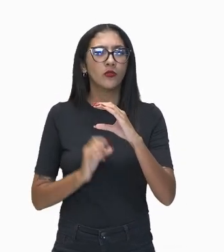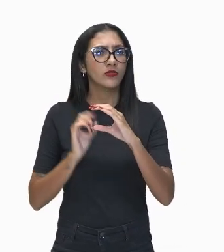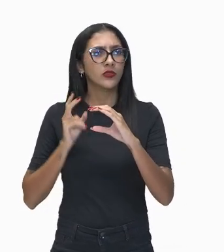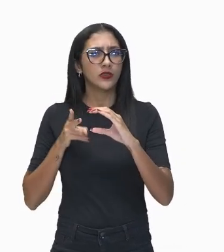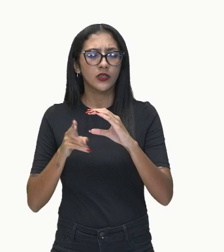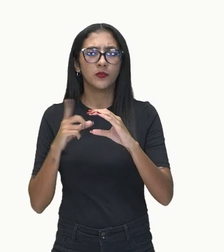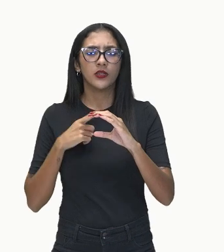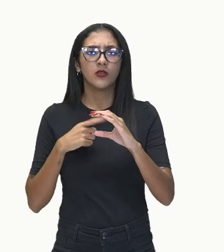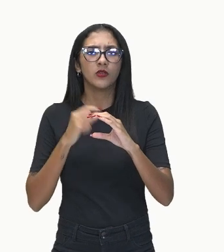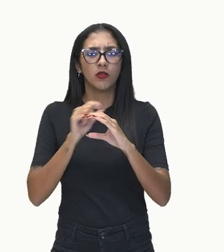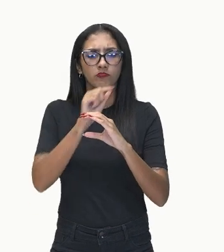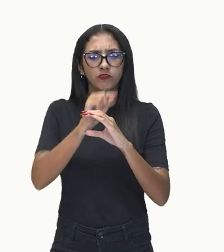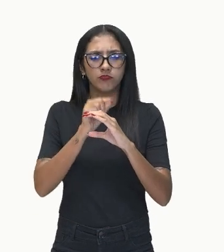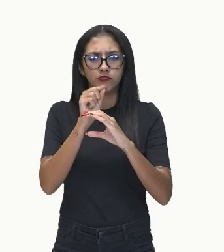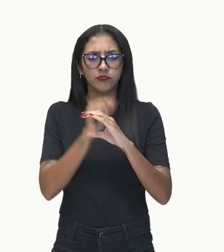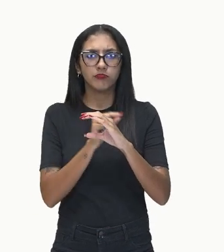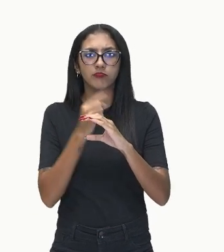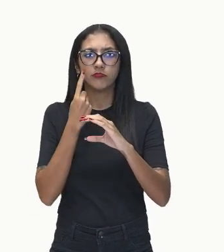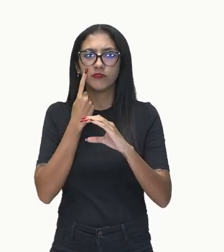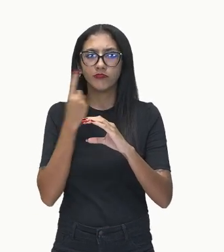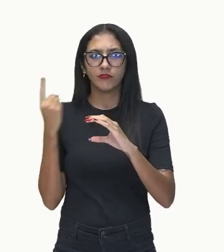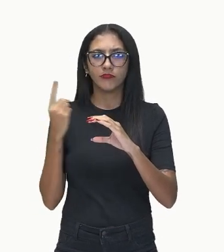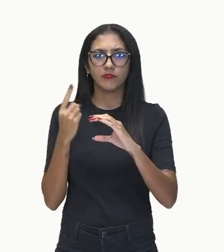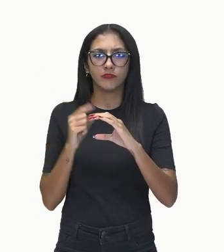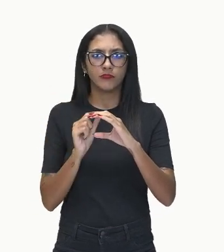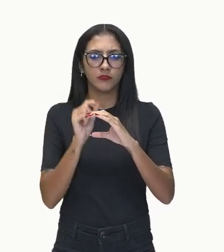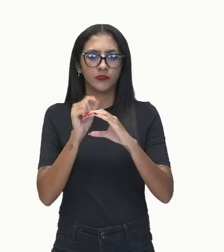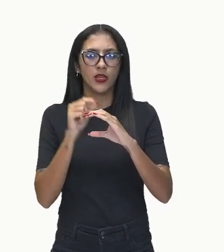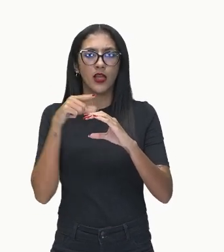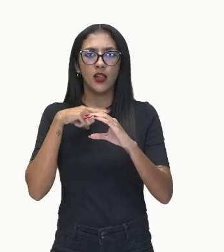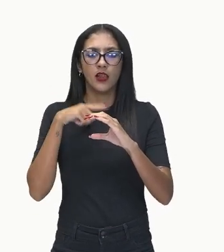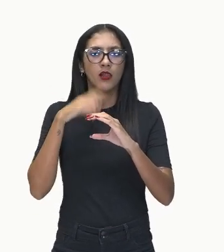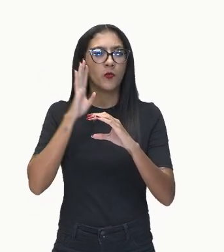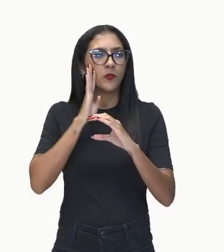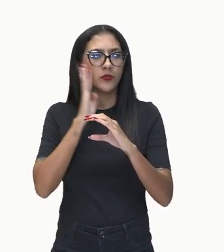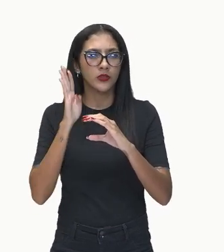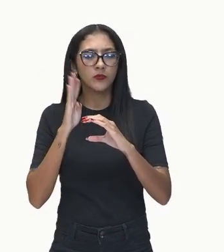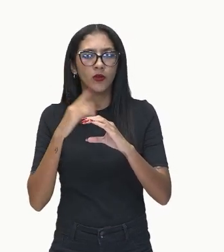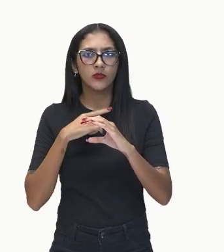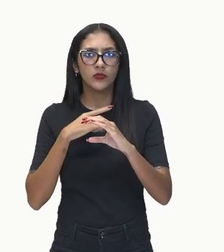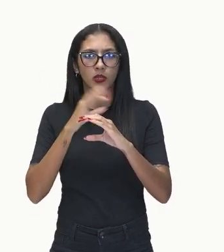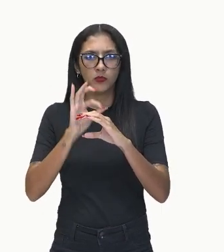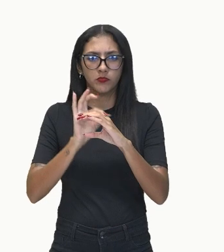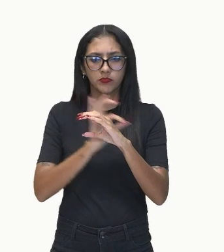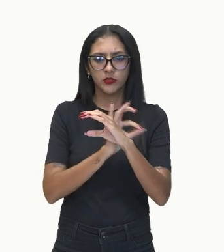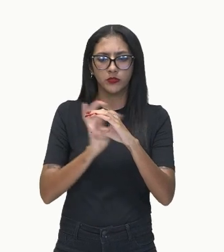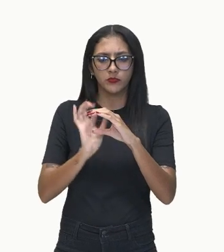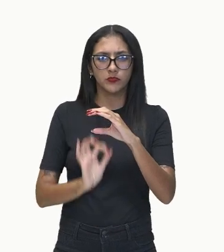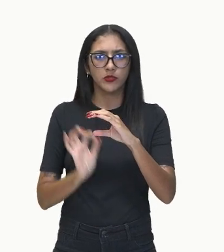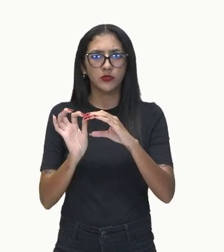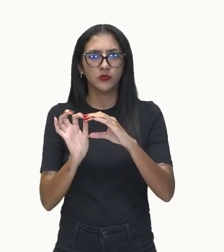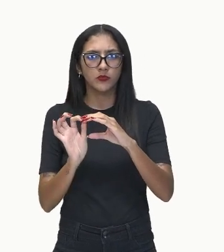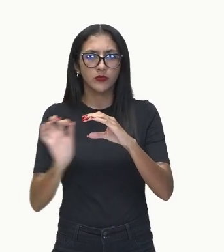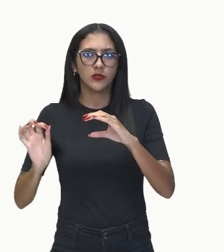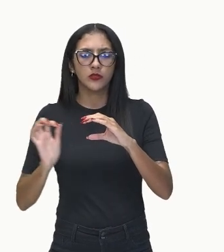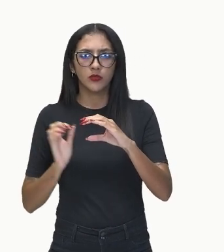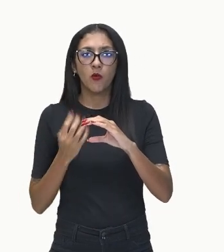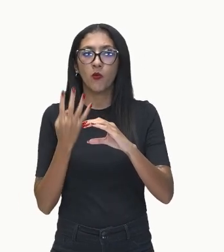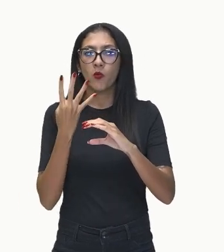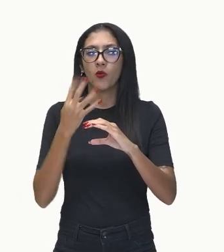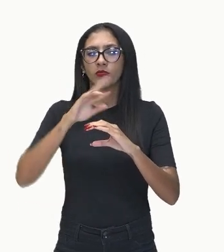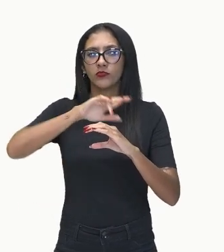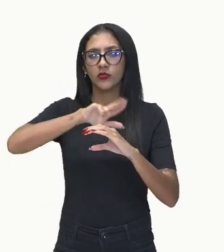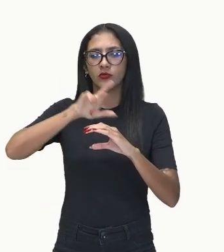um asterístico que temos aqui. Observem que ele tem 4 ligantes diferentes. Ó, ligante 1,